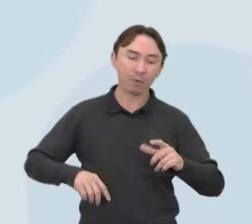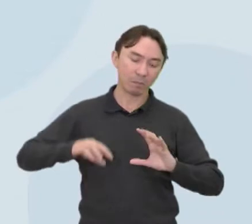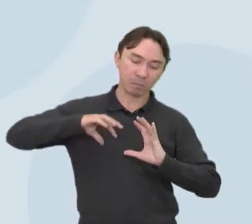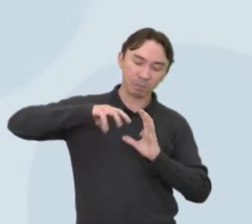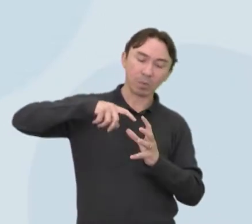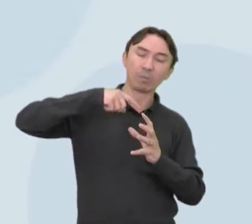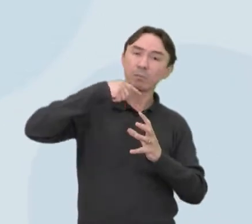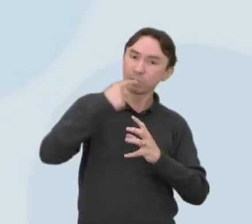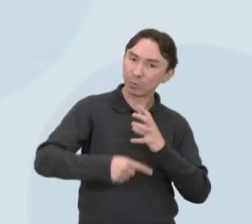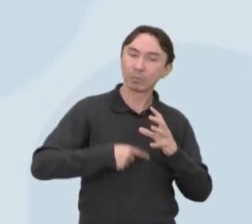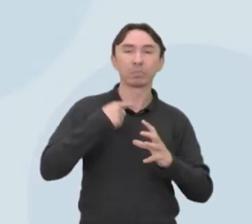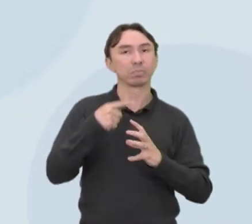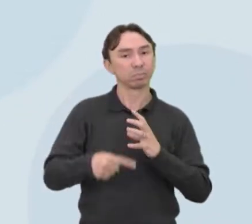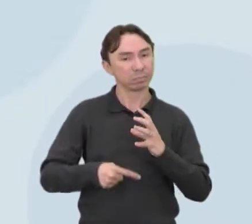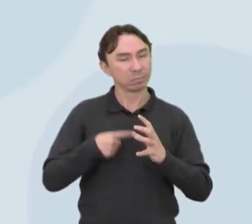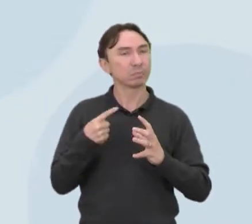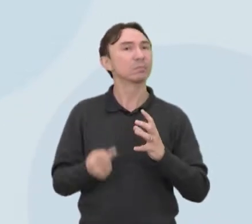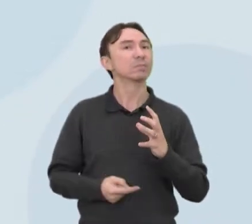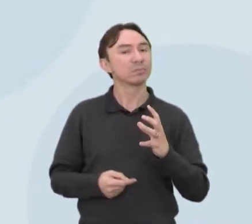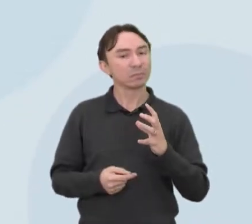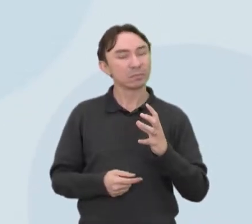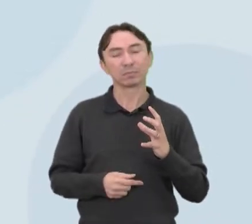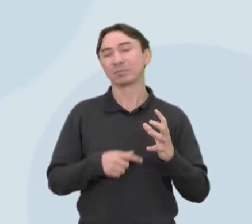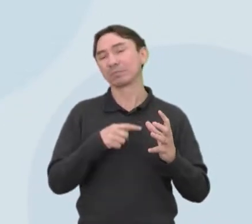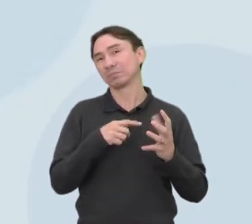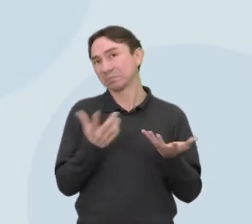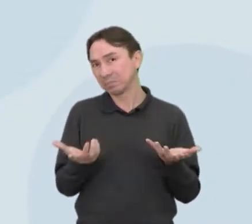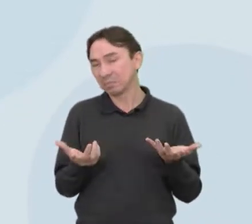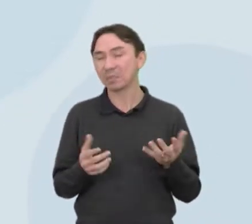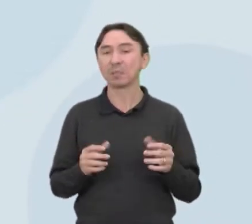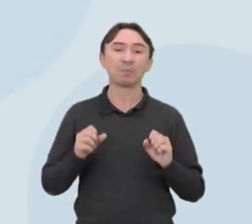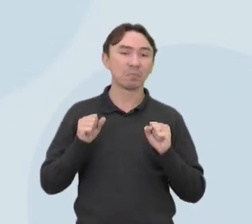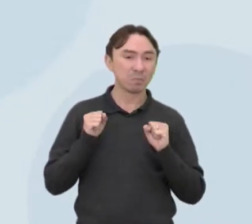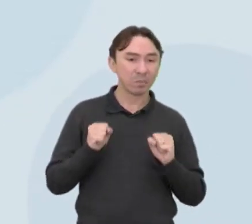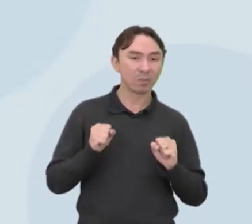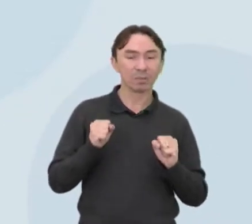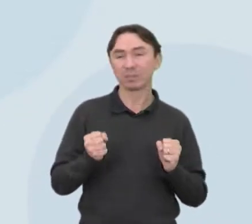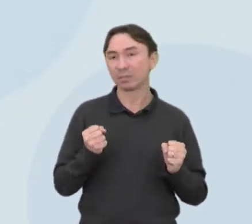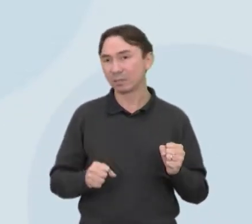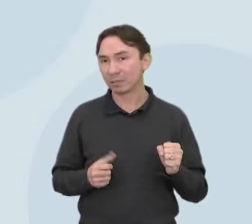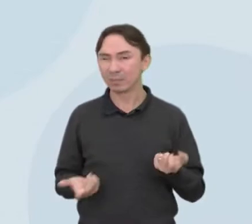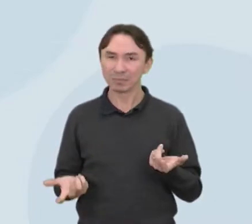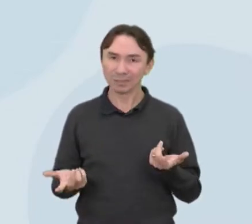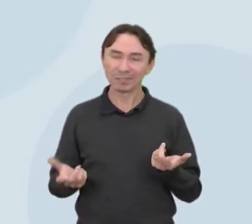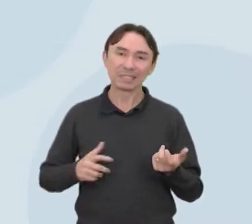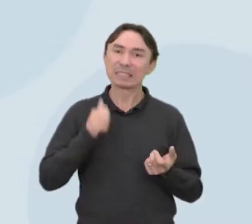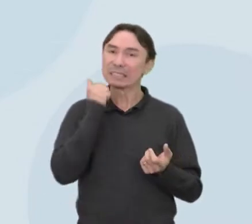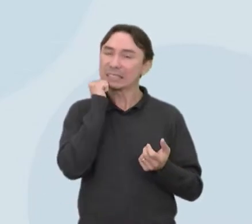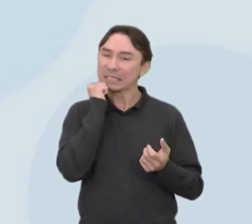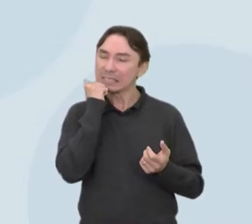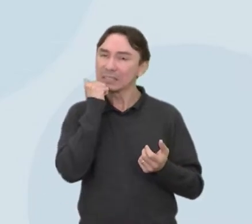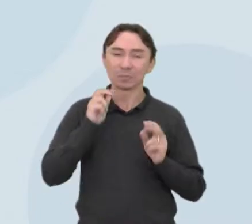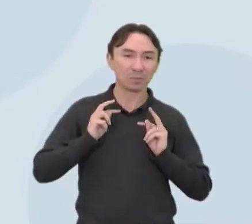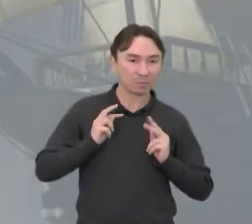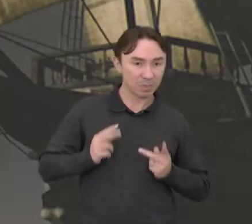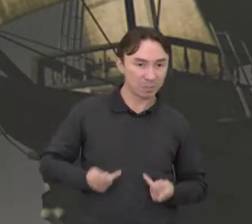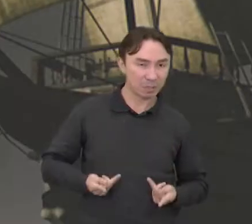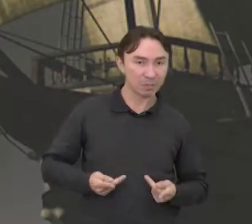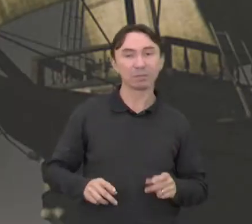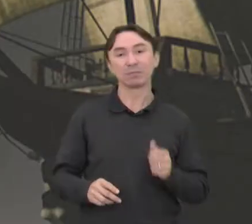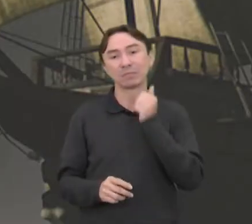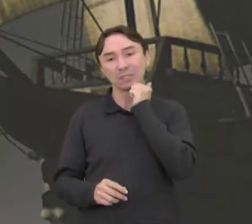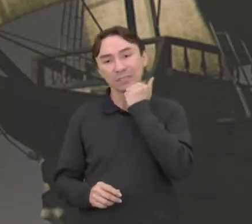ou global, com base em fenômenos relacionados às ciências humanas e sociais